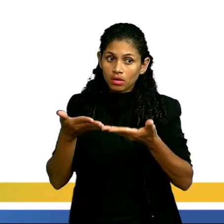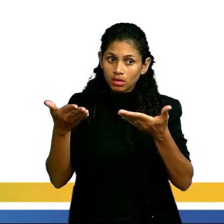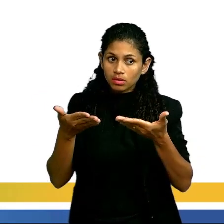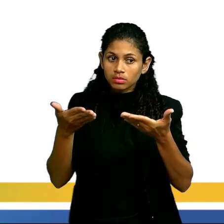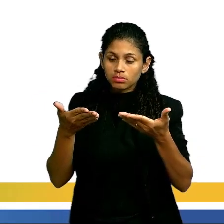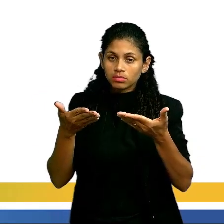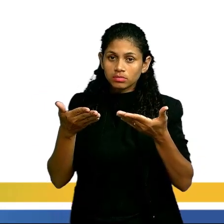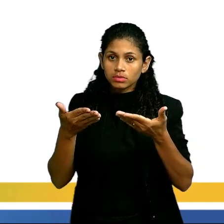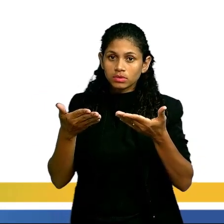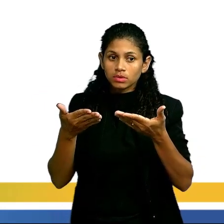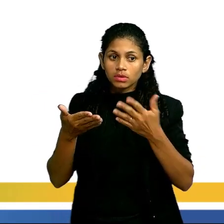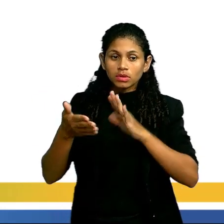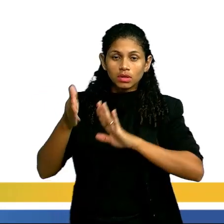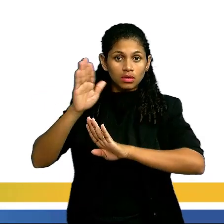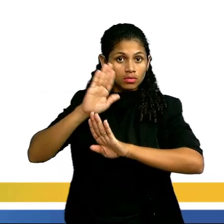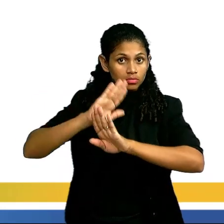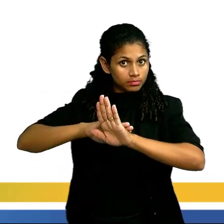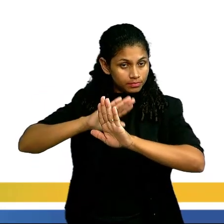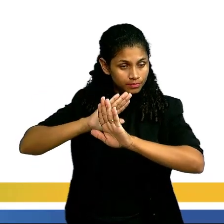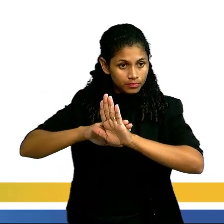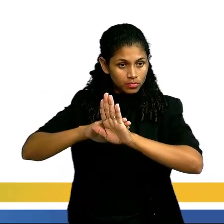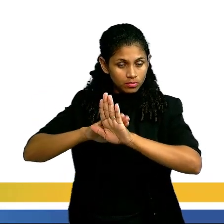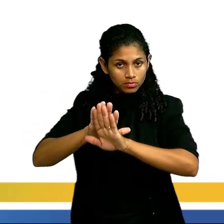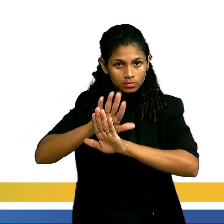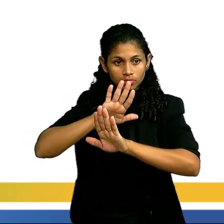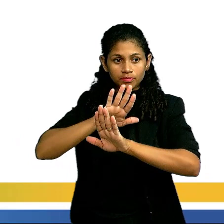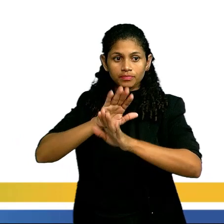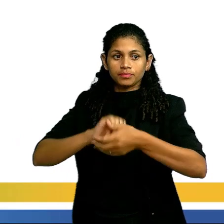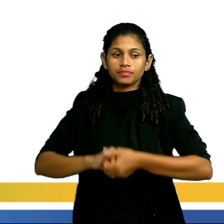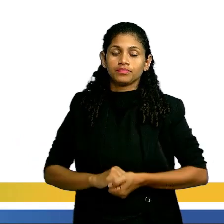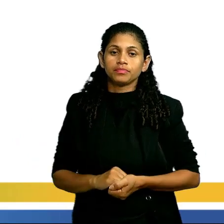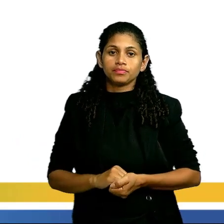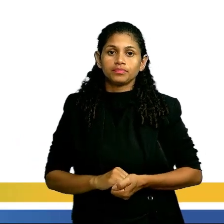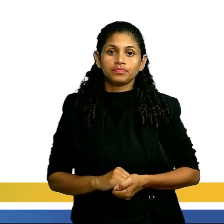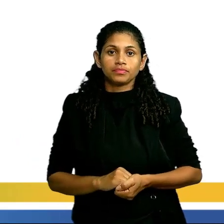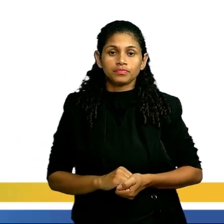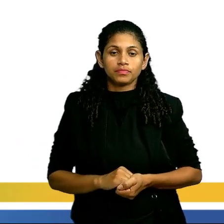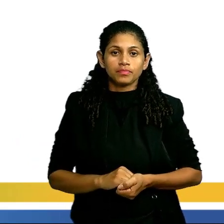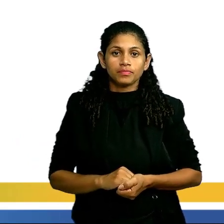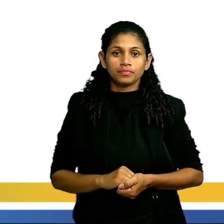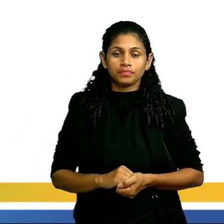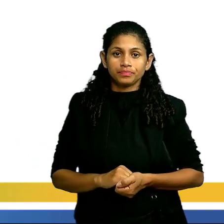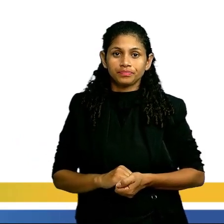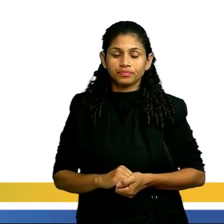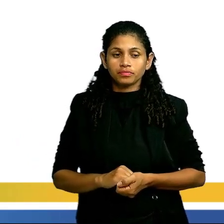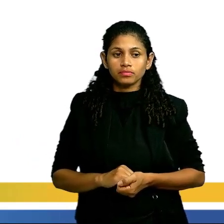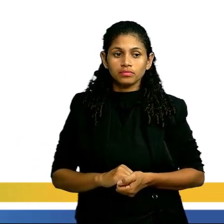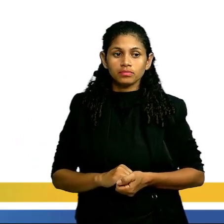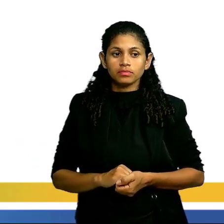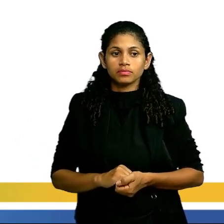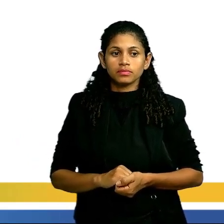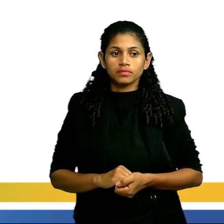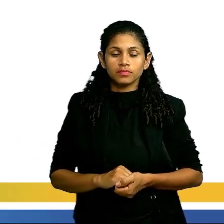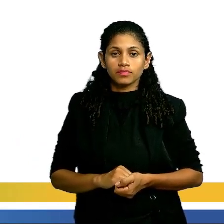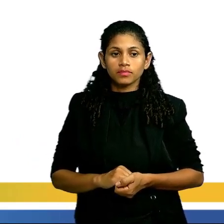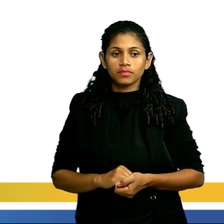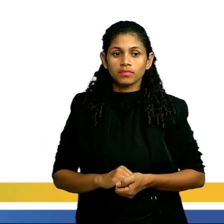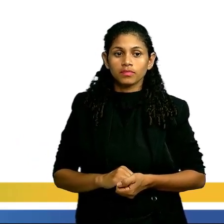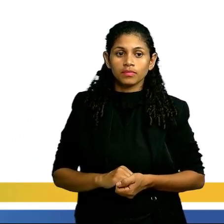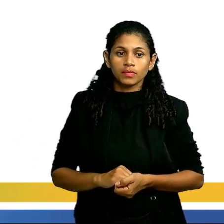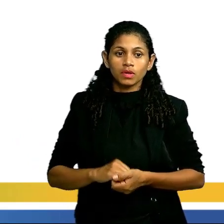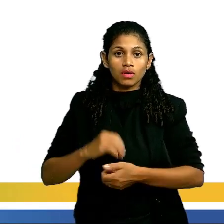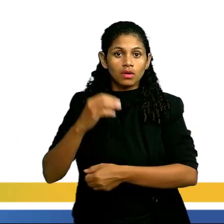largura, né? Largura é igual, tá? Largura do assento, que é igual a 45